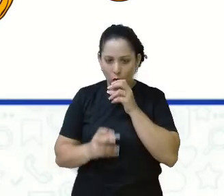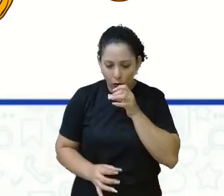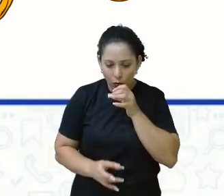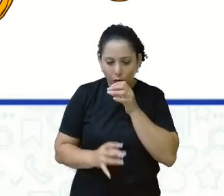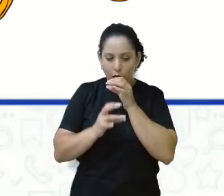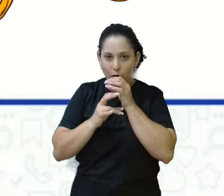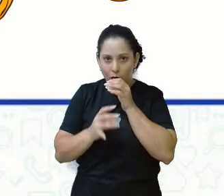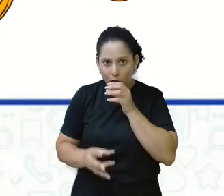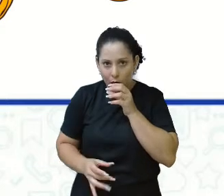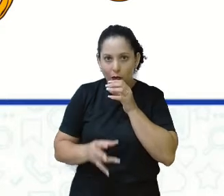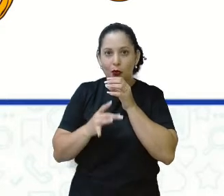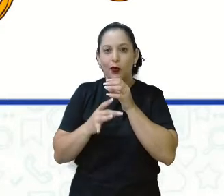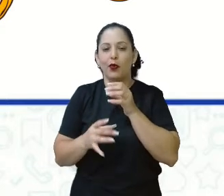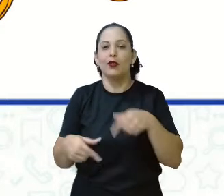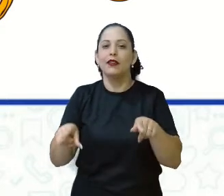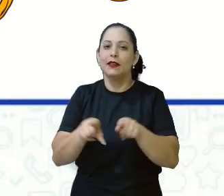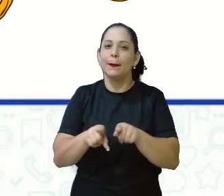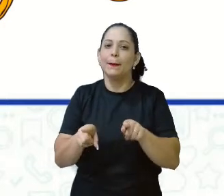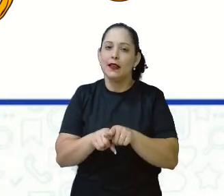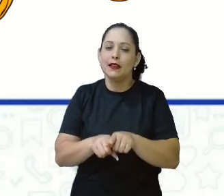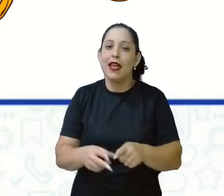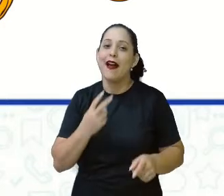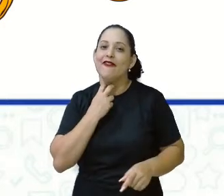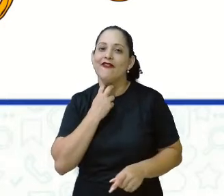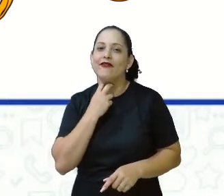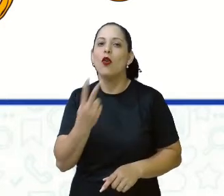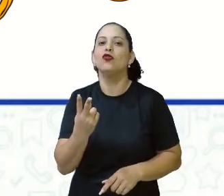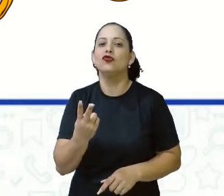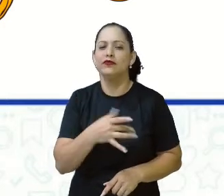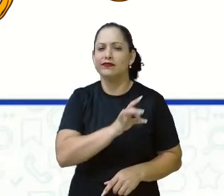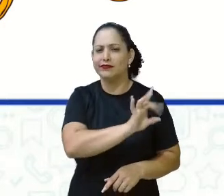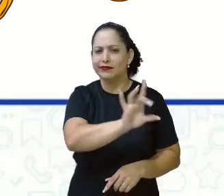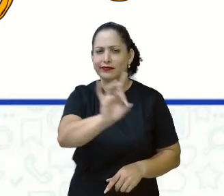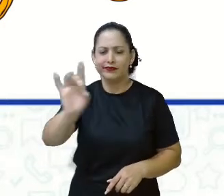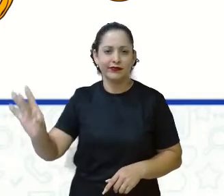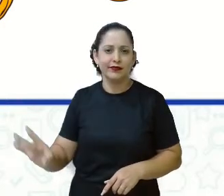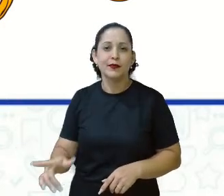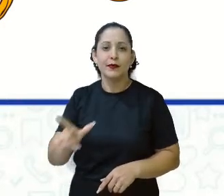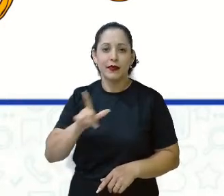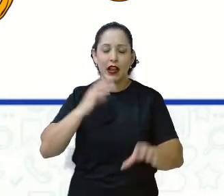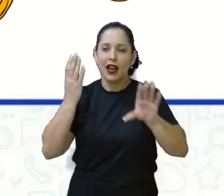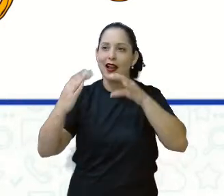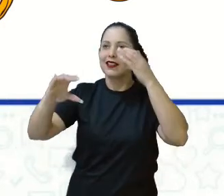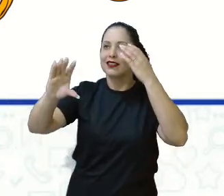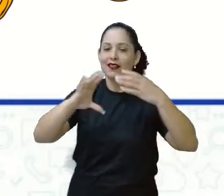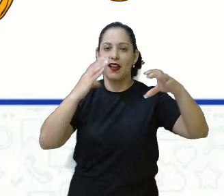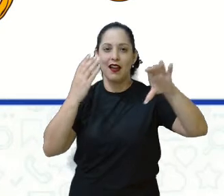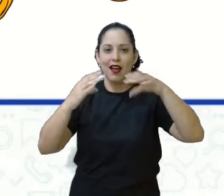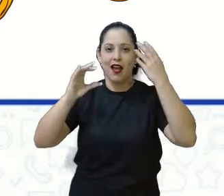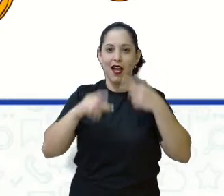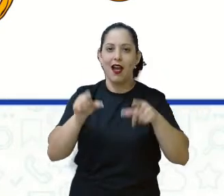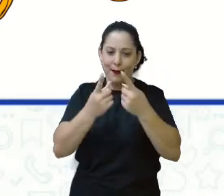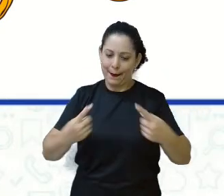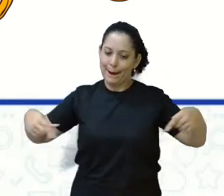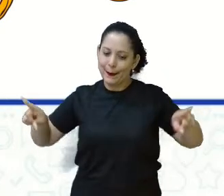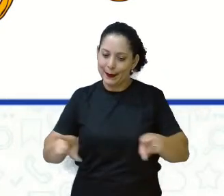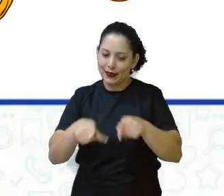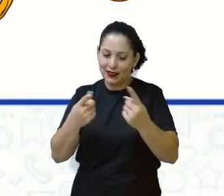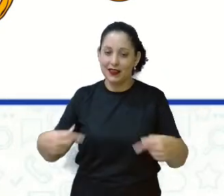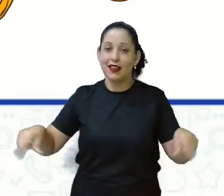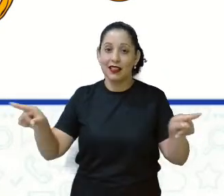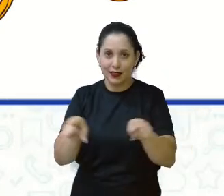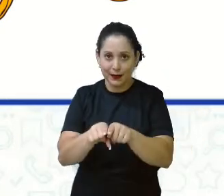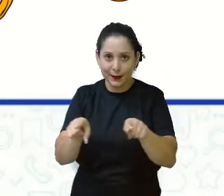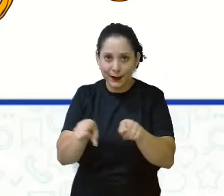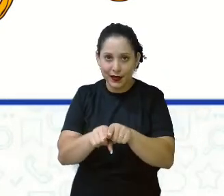uma nota de cada vez, a nossa voz, a nossa capacidade de cantar, ela é melódica. Existem